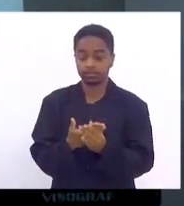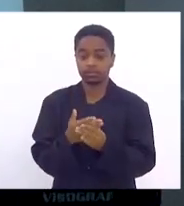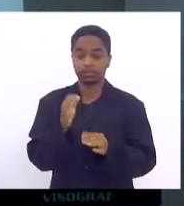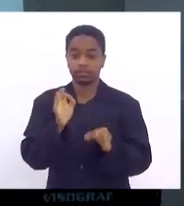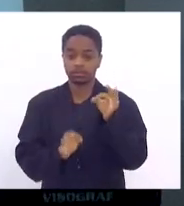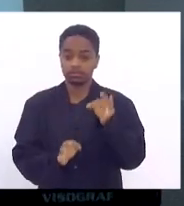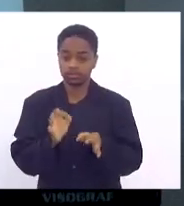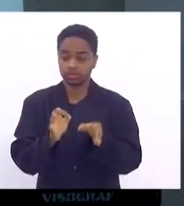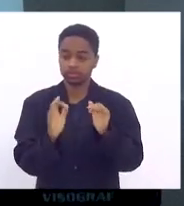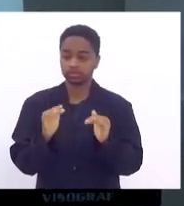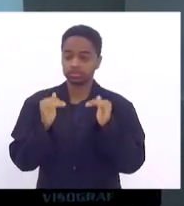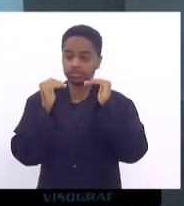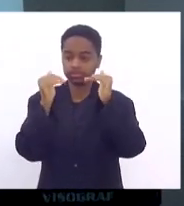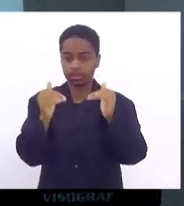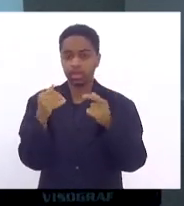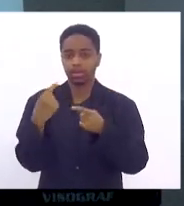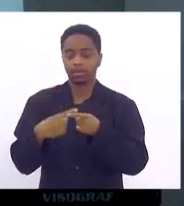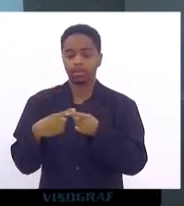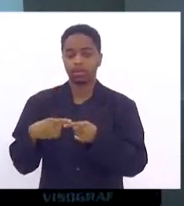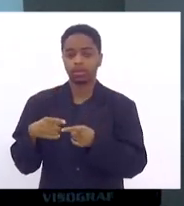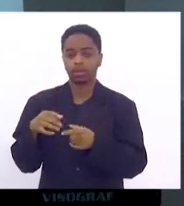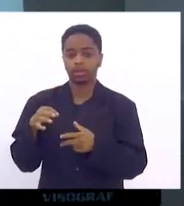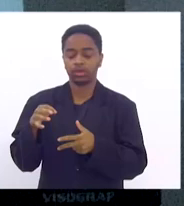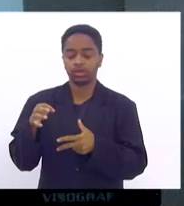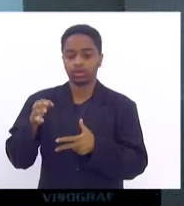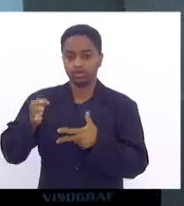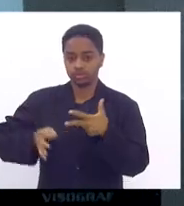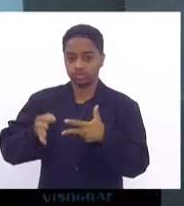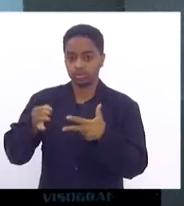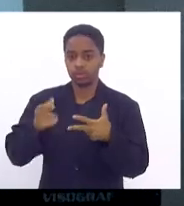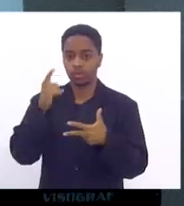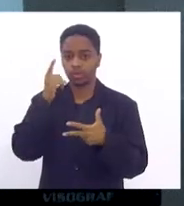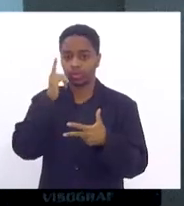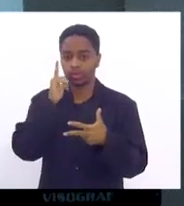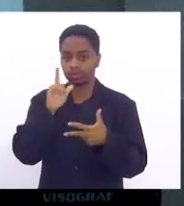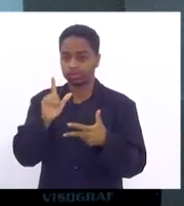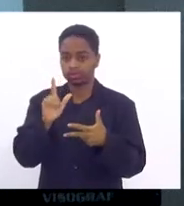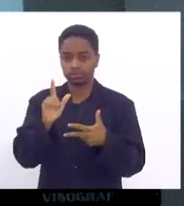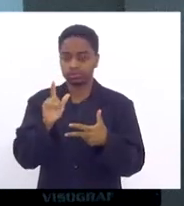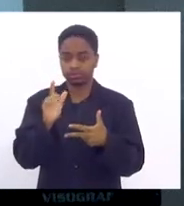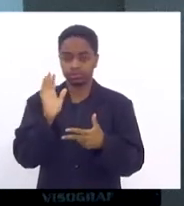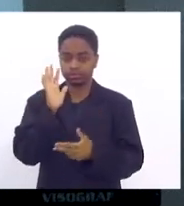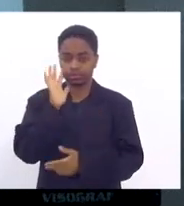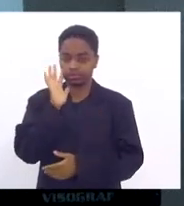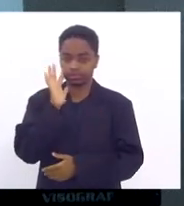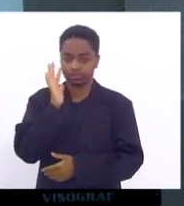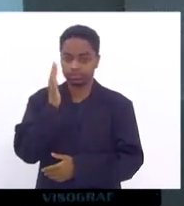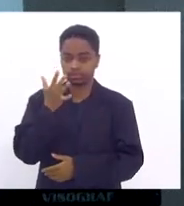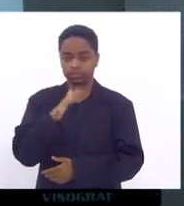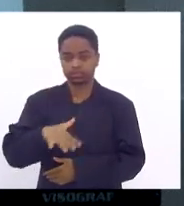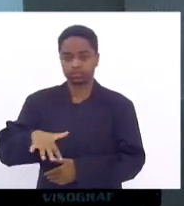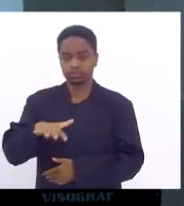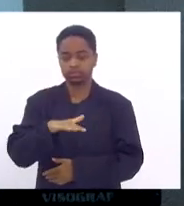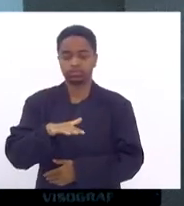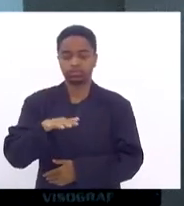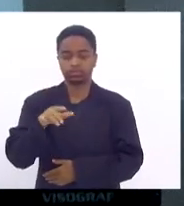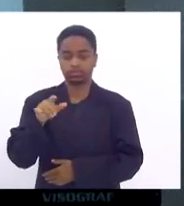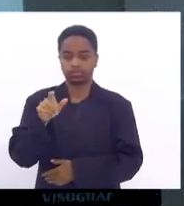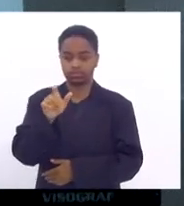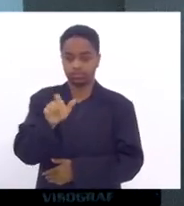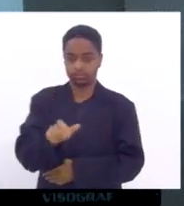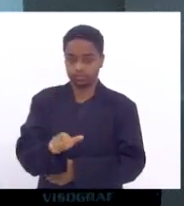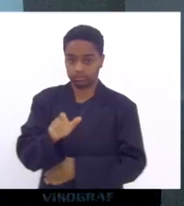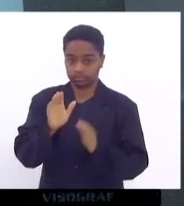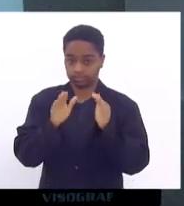sumaríssimo para que o judiciário determine a devolução da conta ao parlamentar né ou ao detentor dessa conta de de interesse